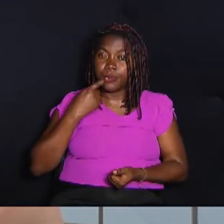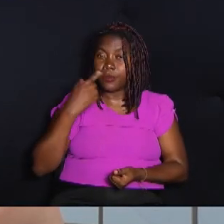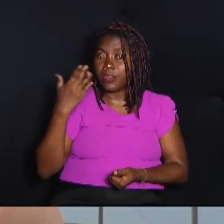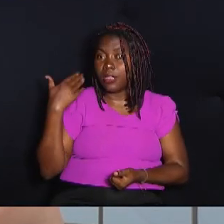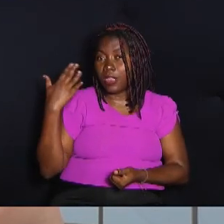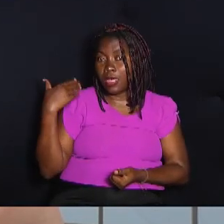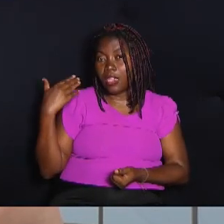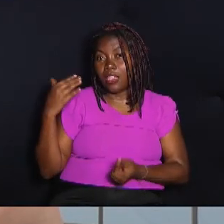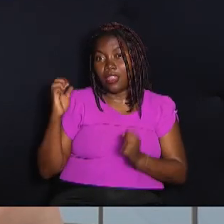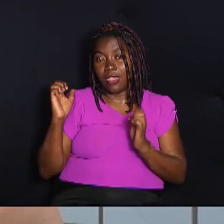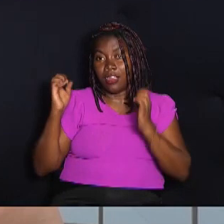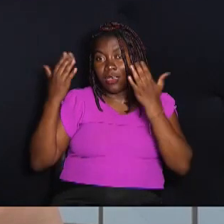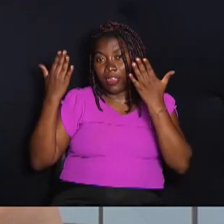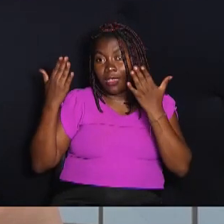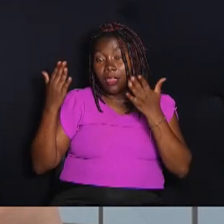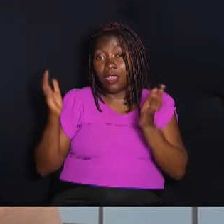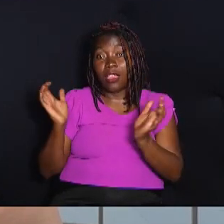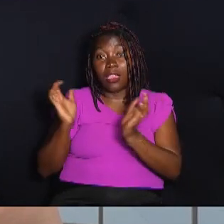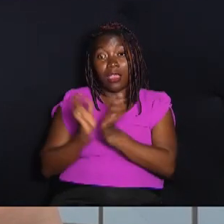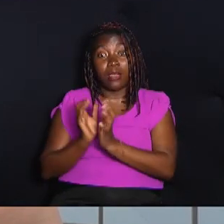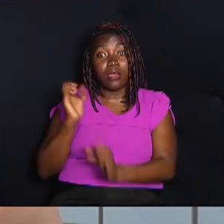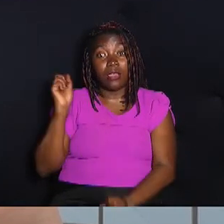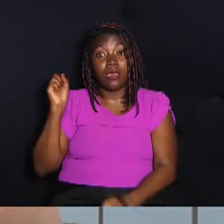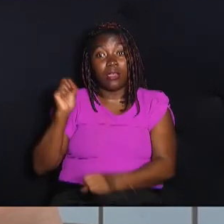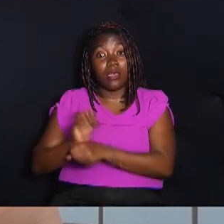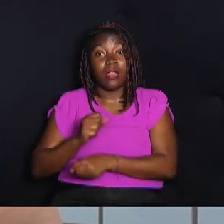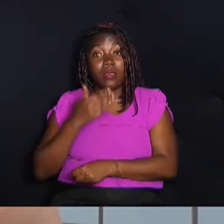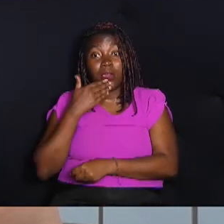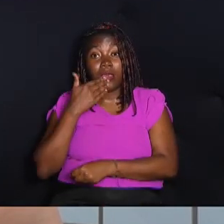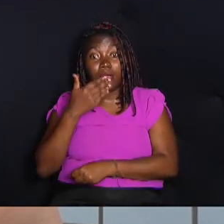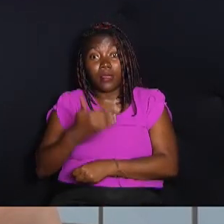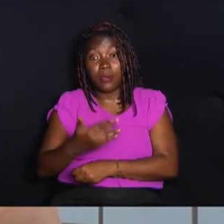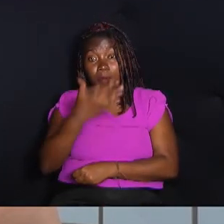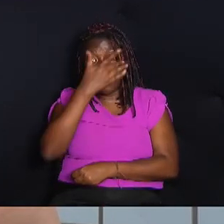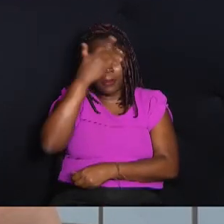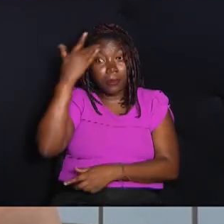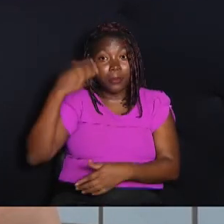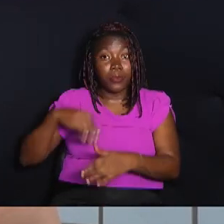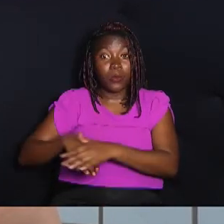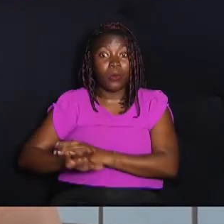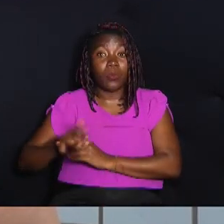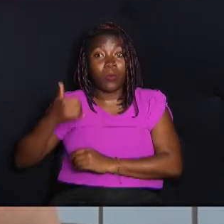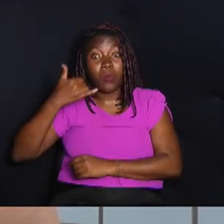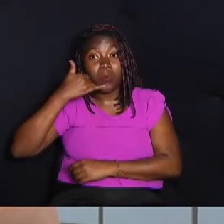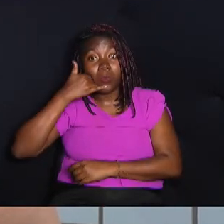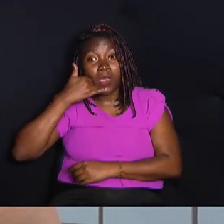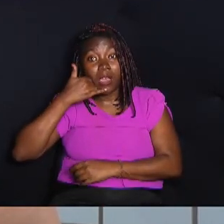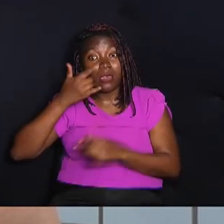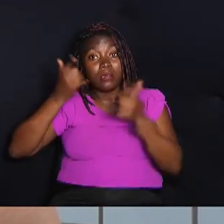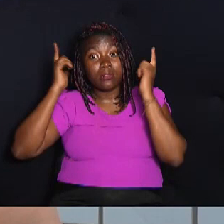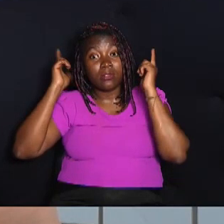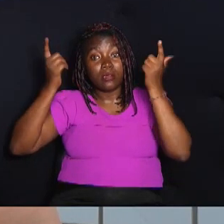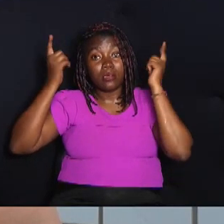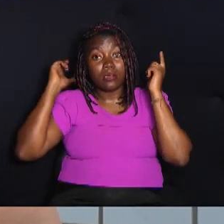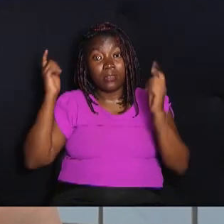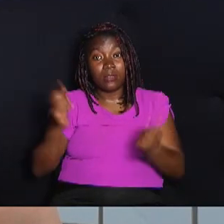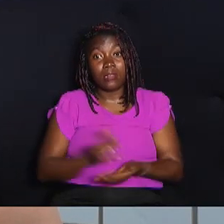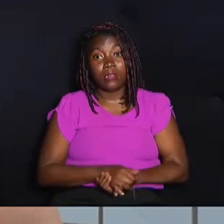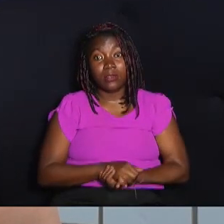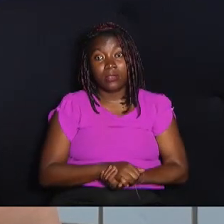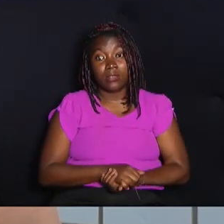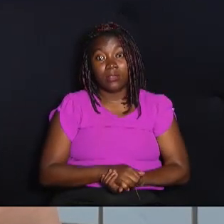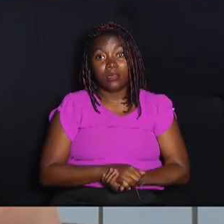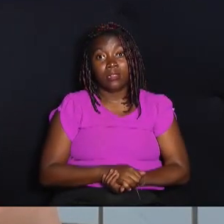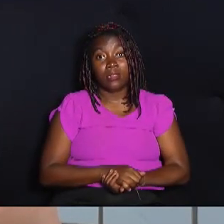São Paulo que a banda parou e pediu para que as pessoas guardassem os celulares e curtissem o show. Né?